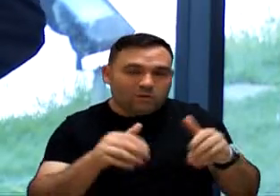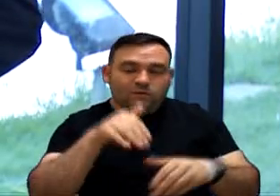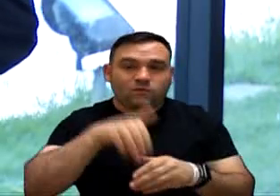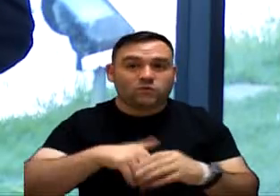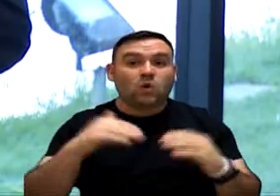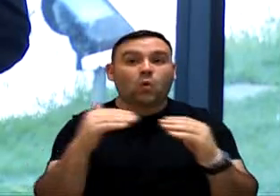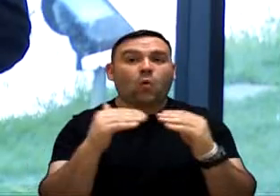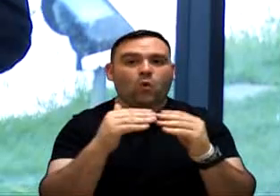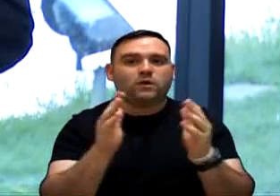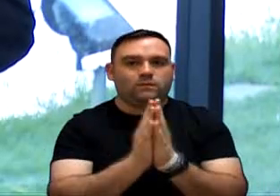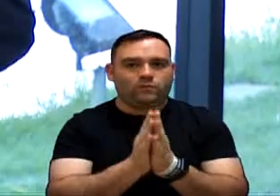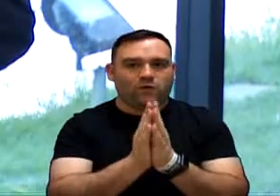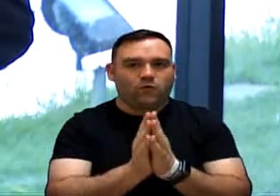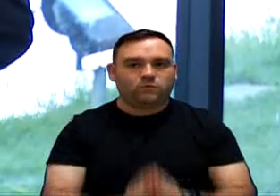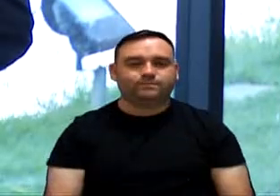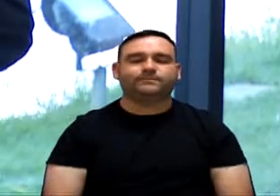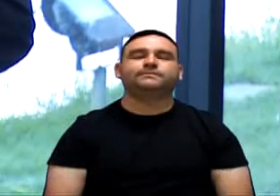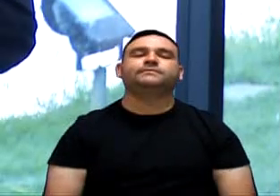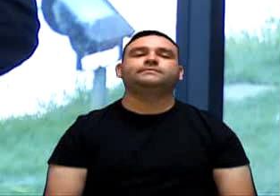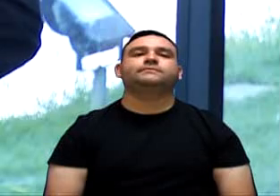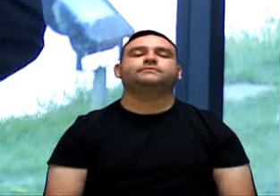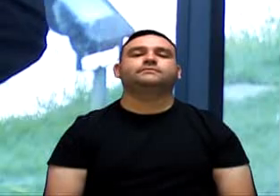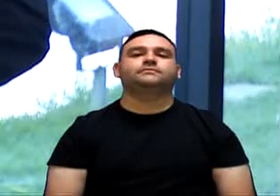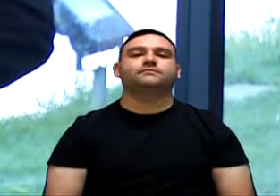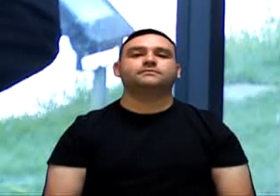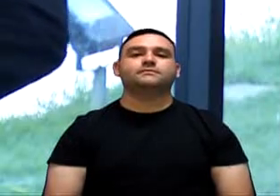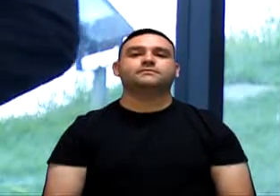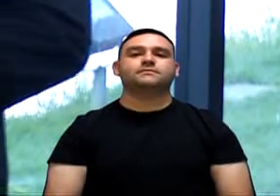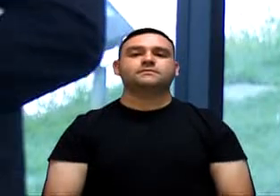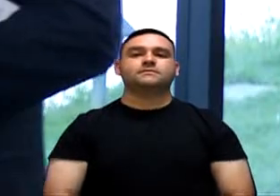voto favorável, por favor.